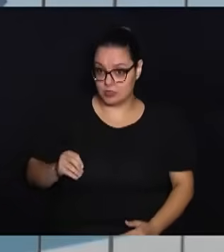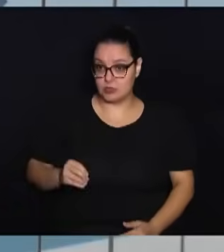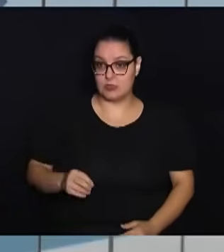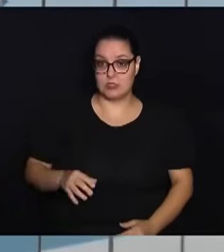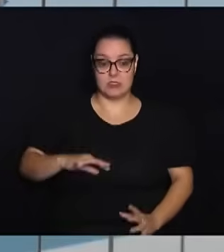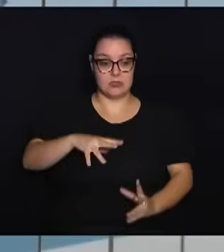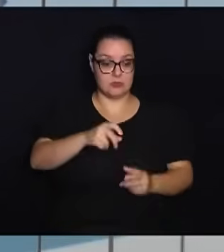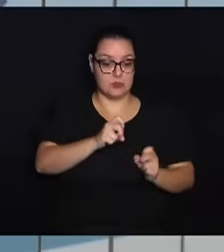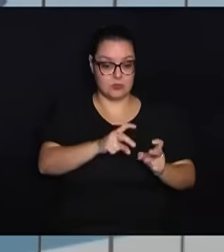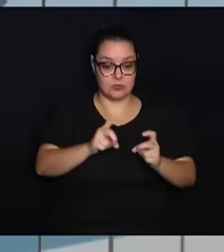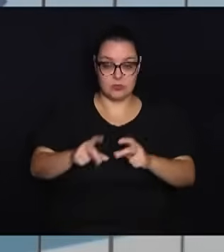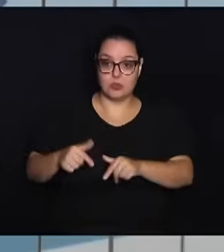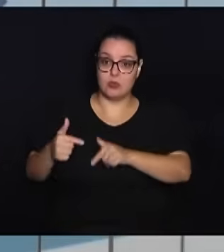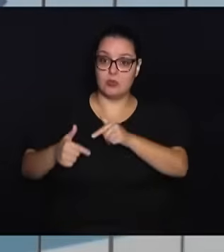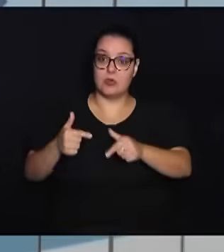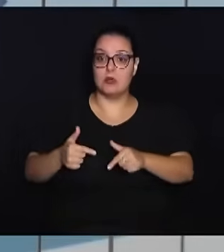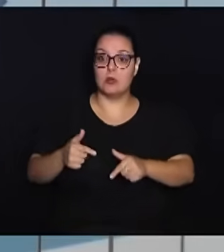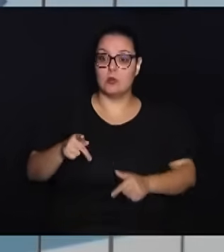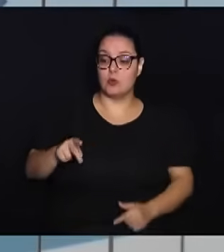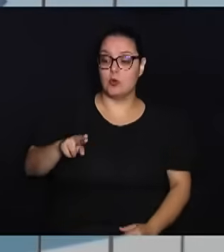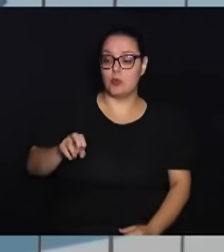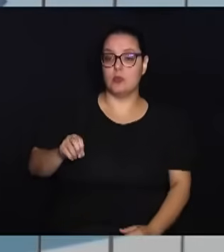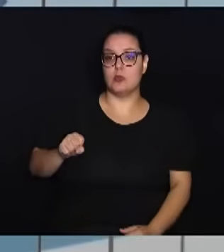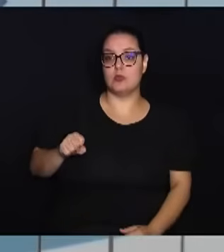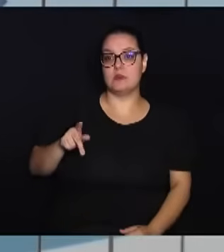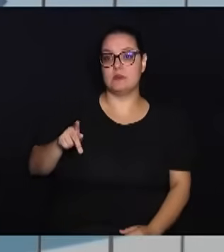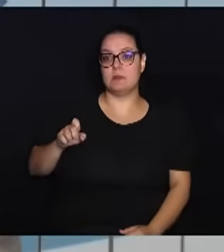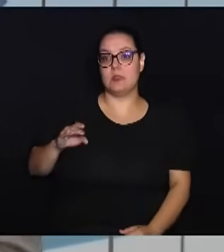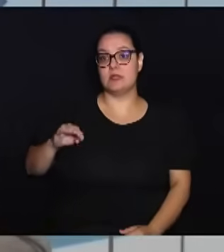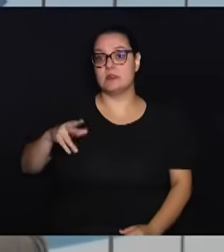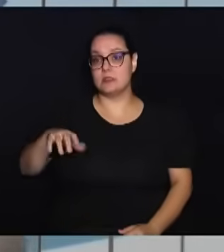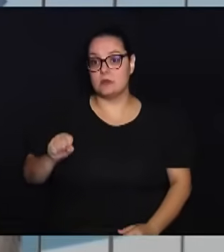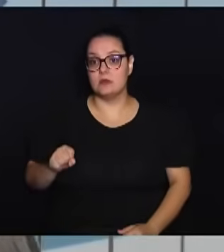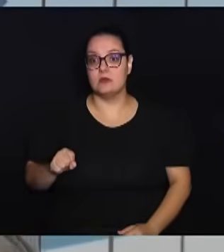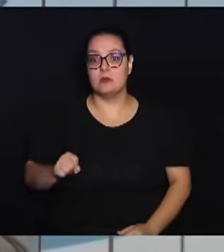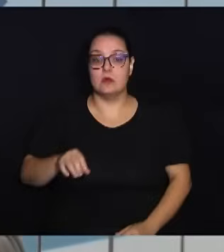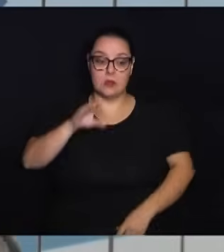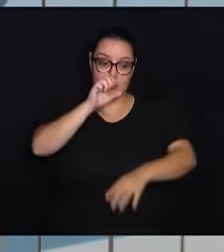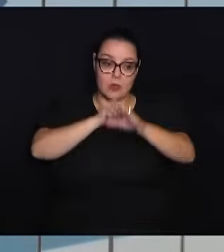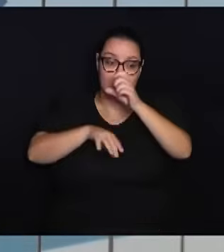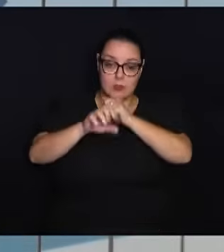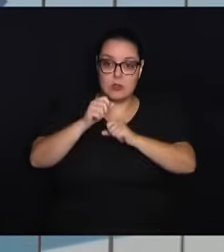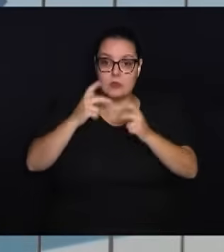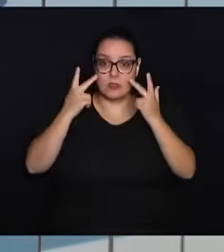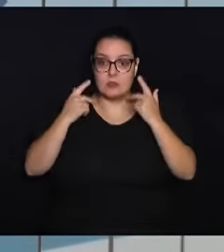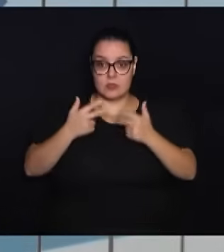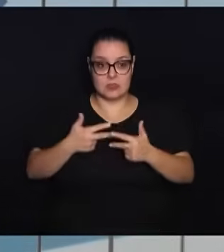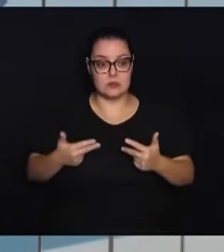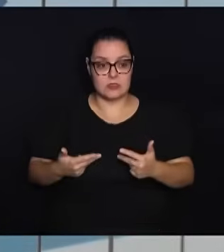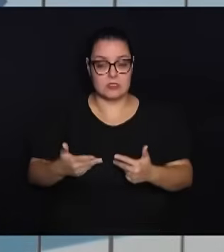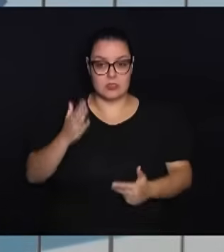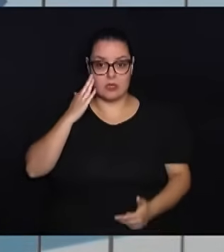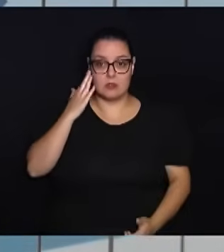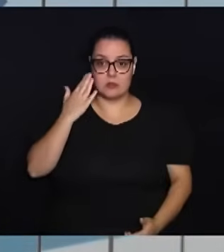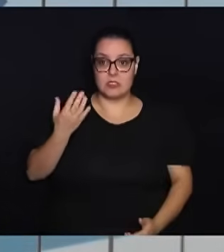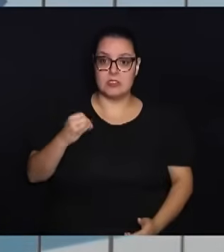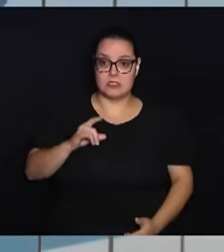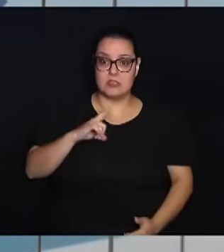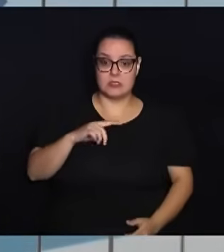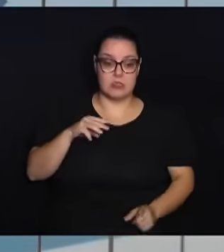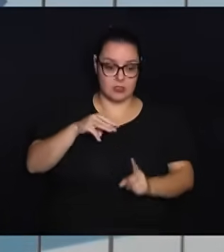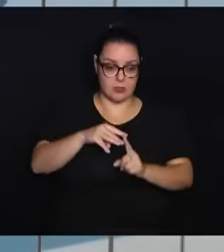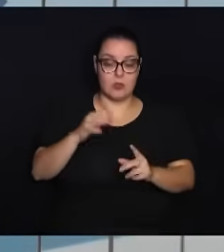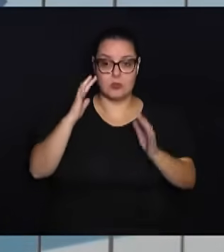de trabalho por prospecção, eu fui aprendendo naturalmente essas coisas, sabe? Se você tem uma